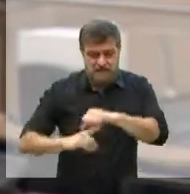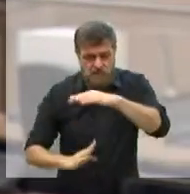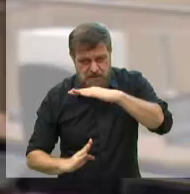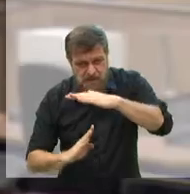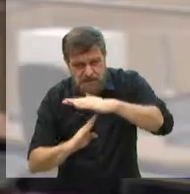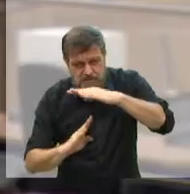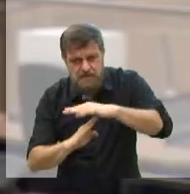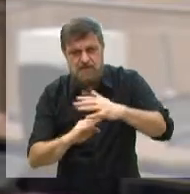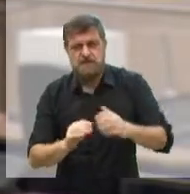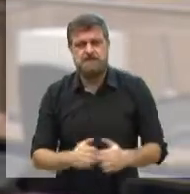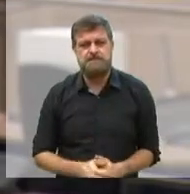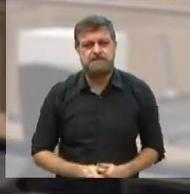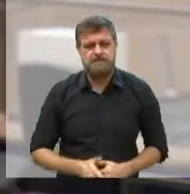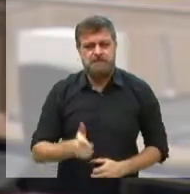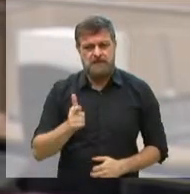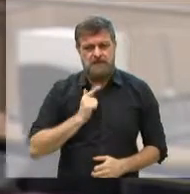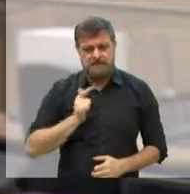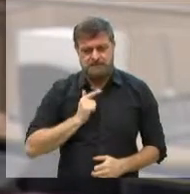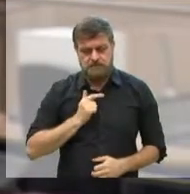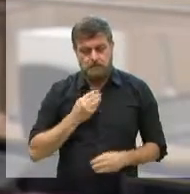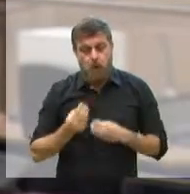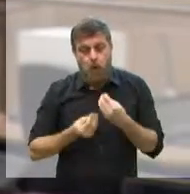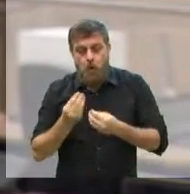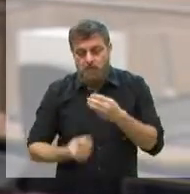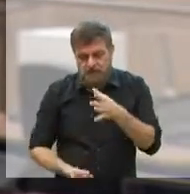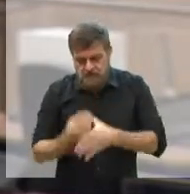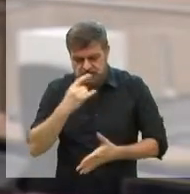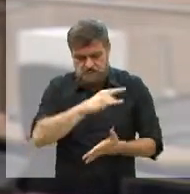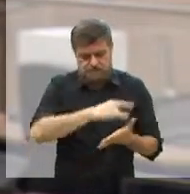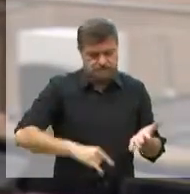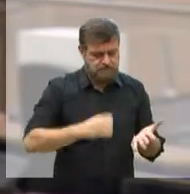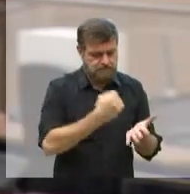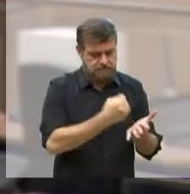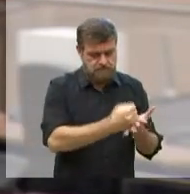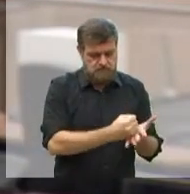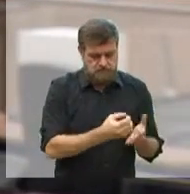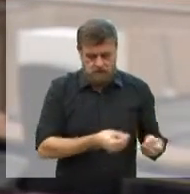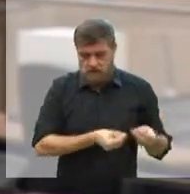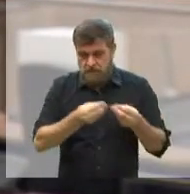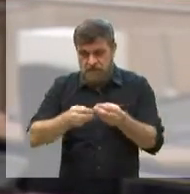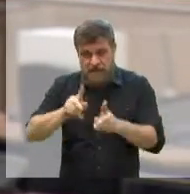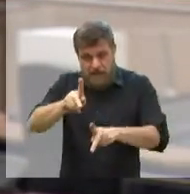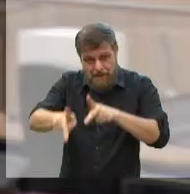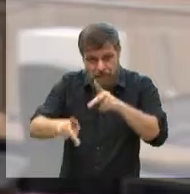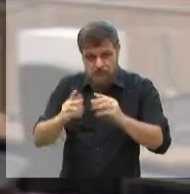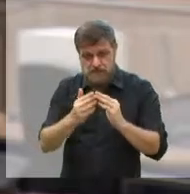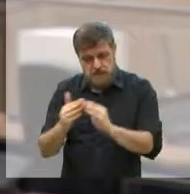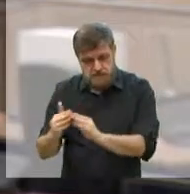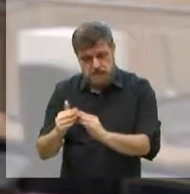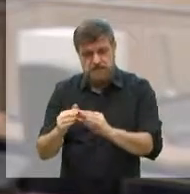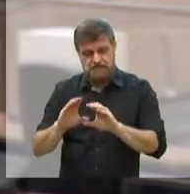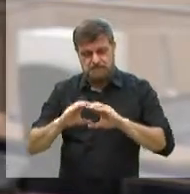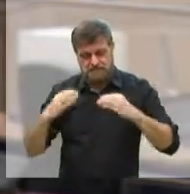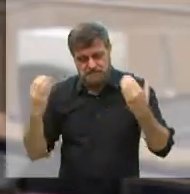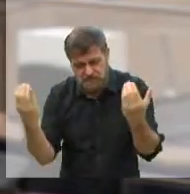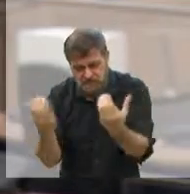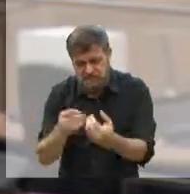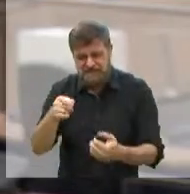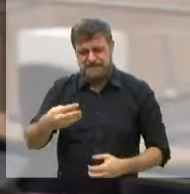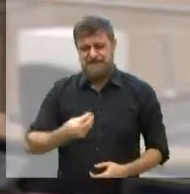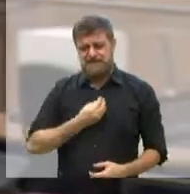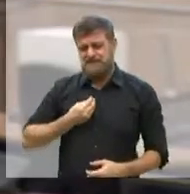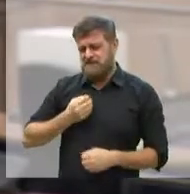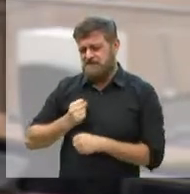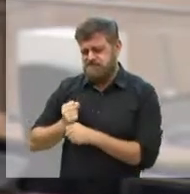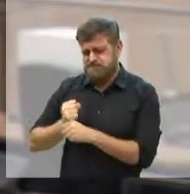determinou tempos, determinou processos para que estas populações, essas comunidades que muitas vezes viveram a vida